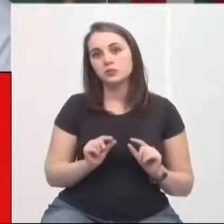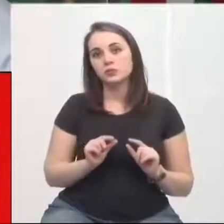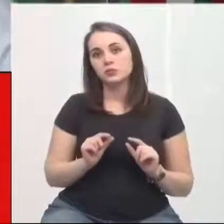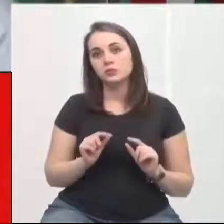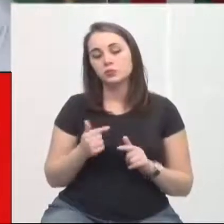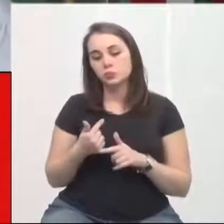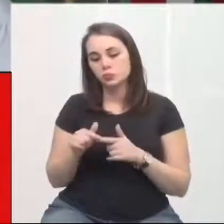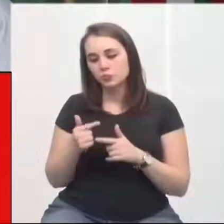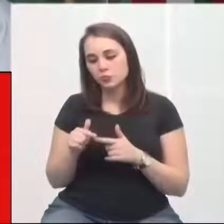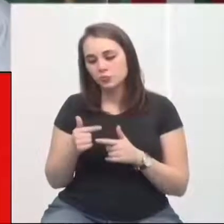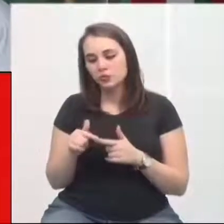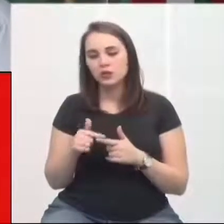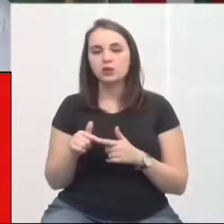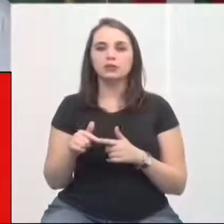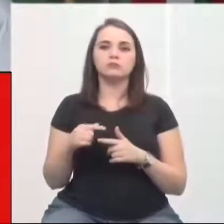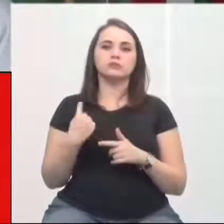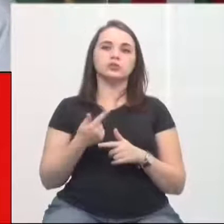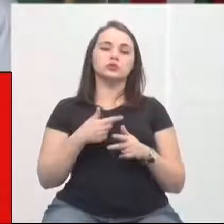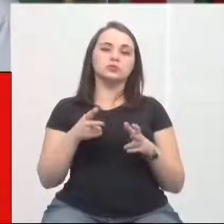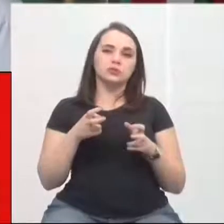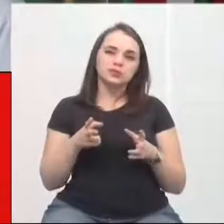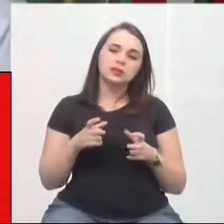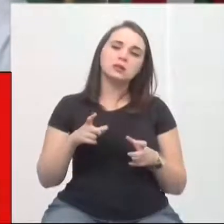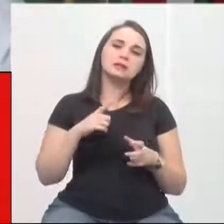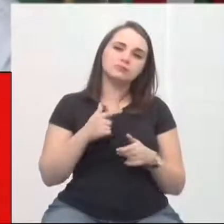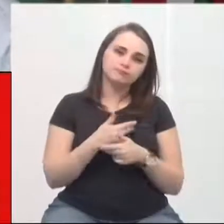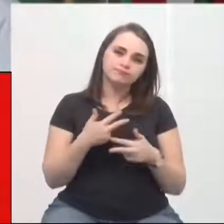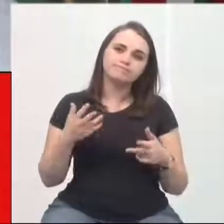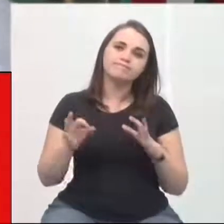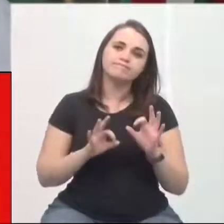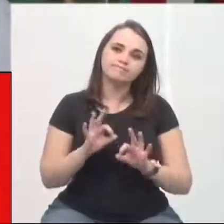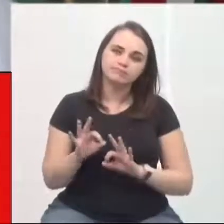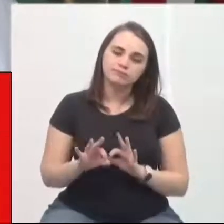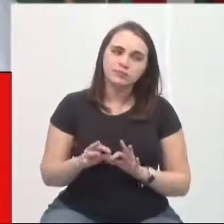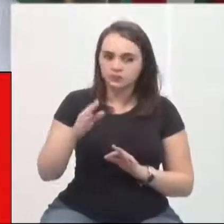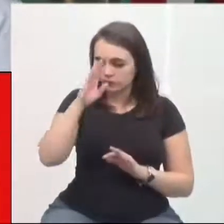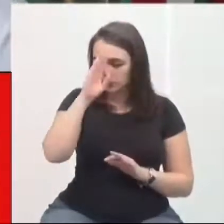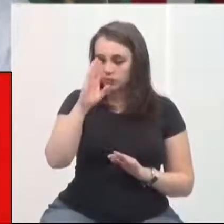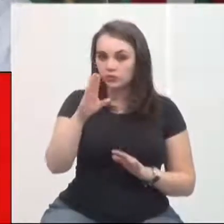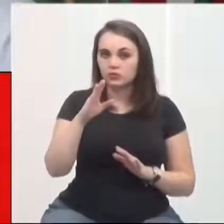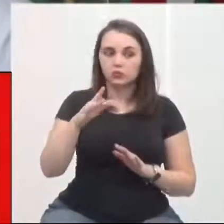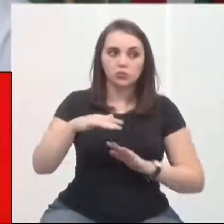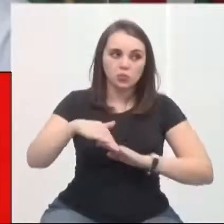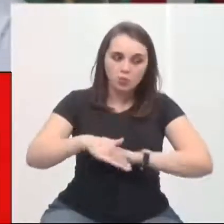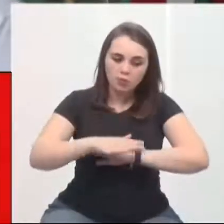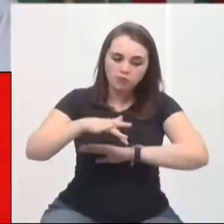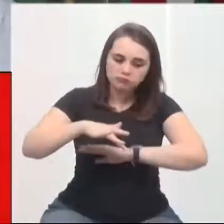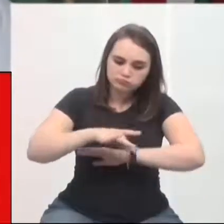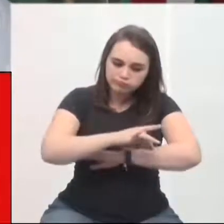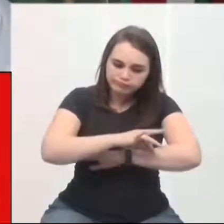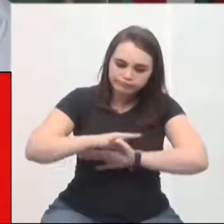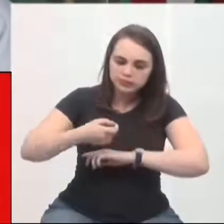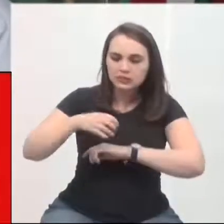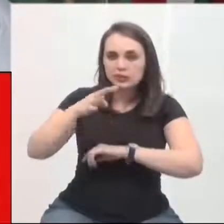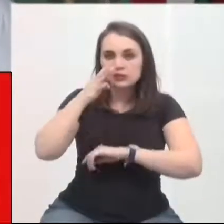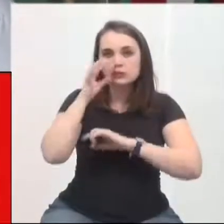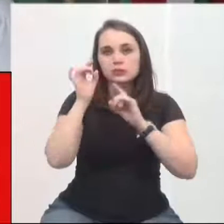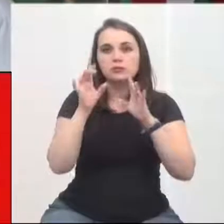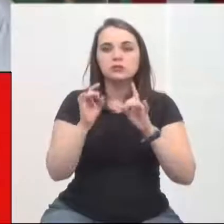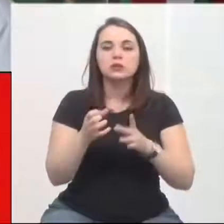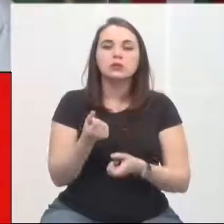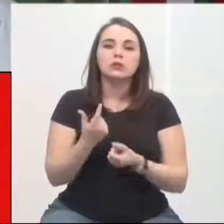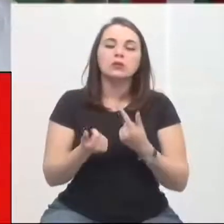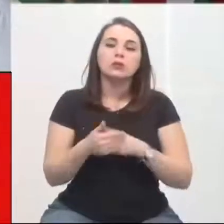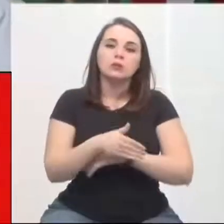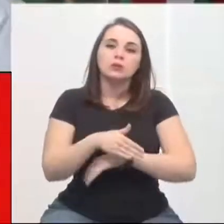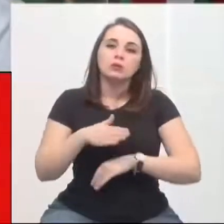probleminhas, né? A gente percebe que ainda falta um pouquinho essa questão de tapa-buraco, né, precisa de uma atenção especial. Algumas ruas